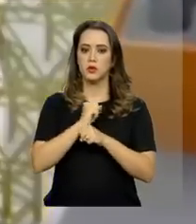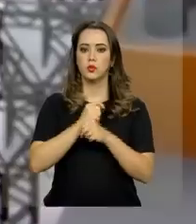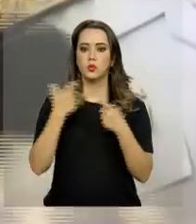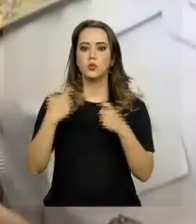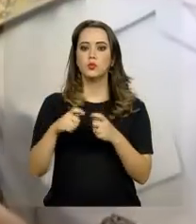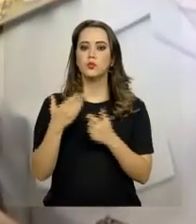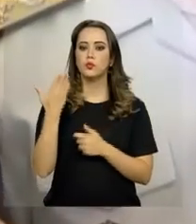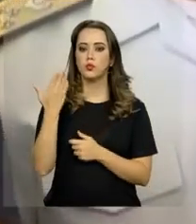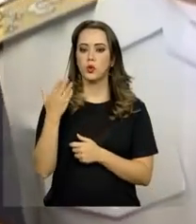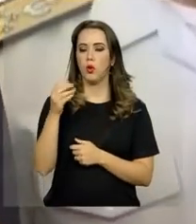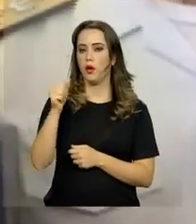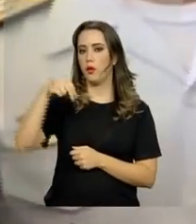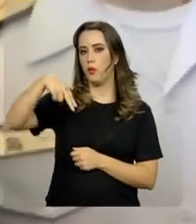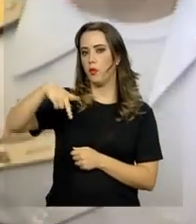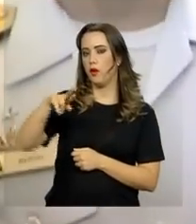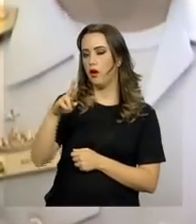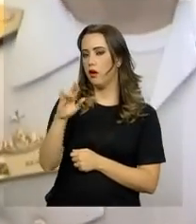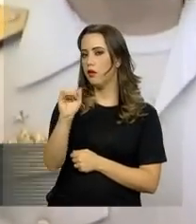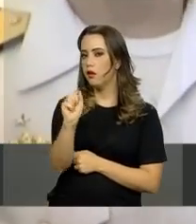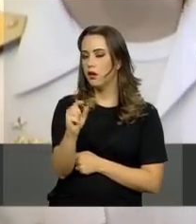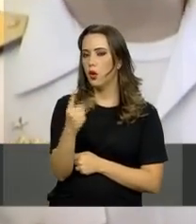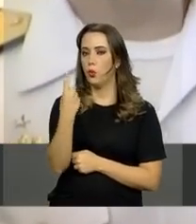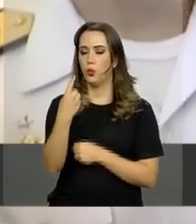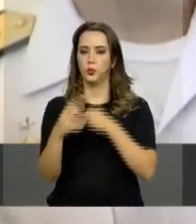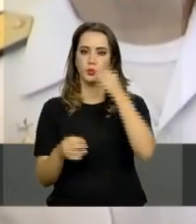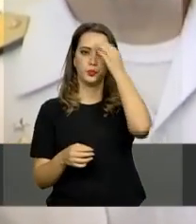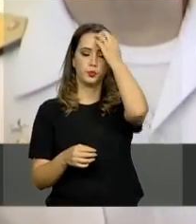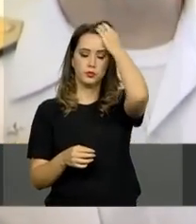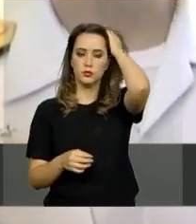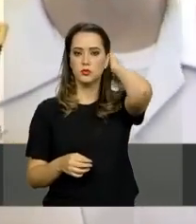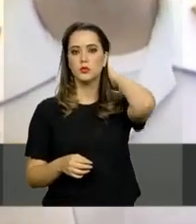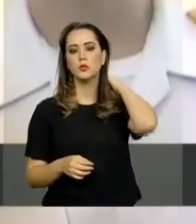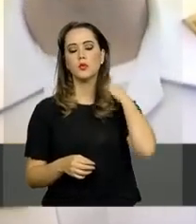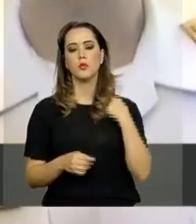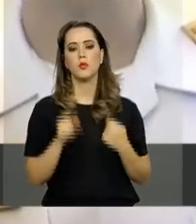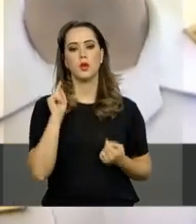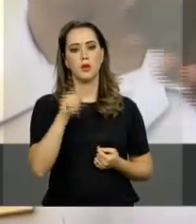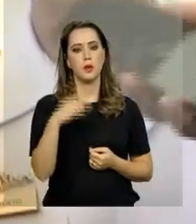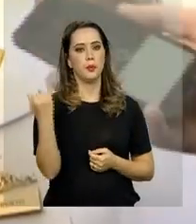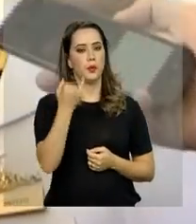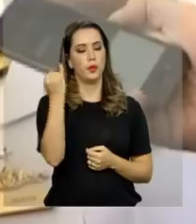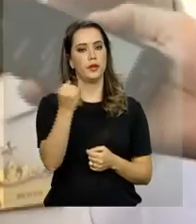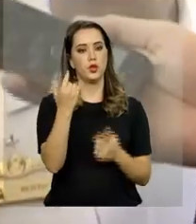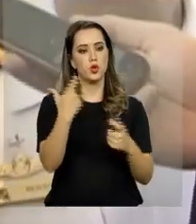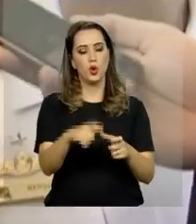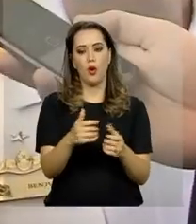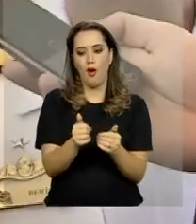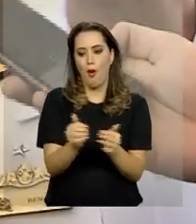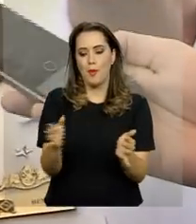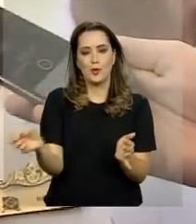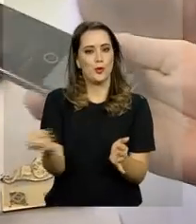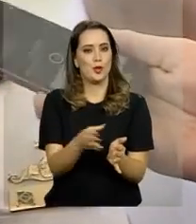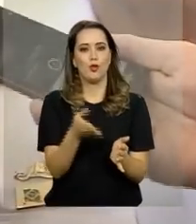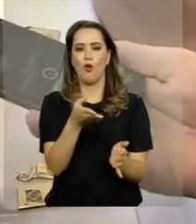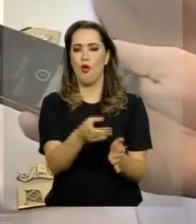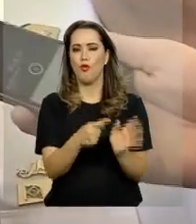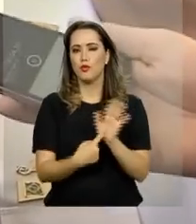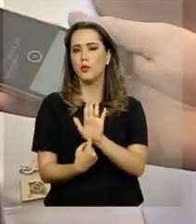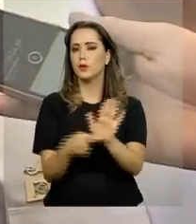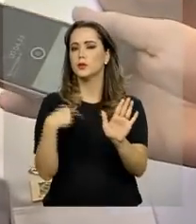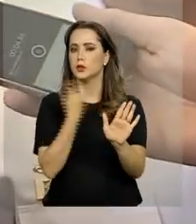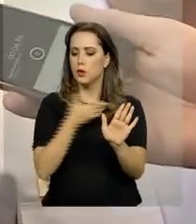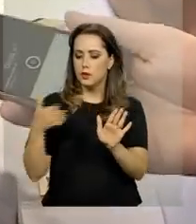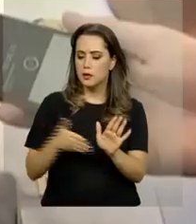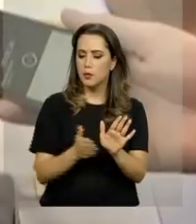Angra 1. É uma etapa importante, mais essa inauguração de mais uma cascata, porque ela mostra que estamos no